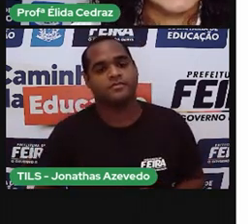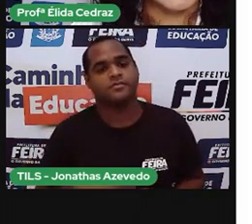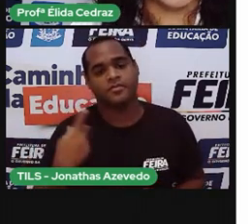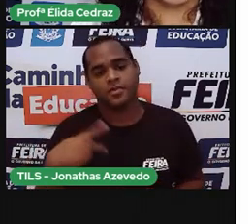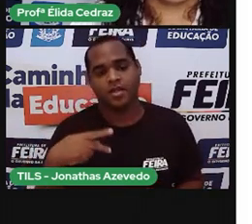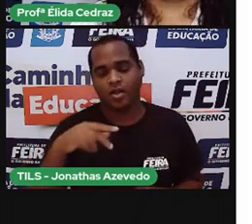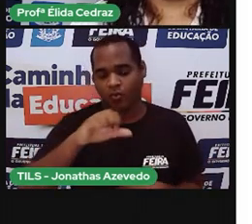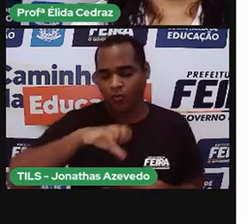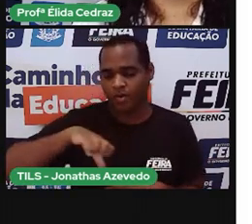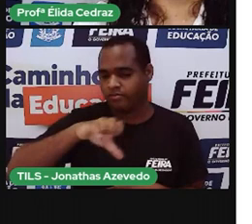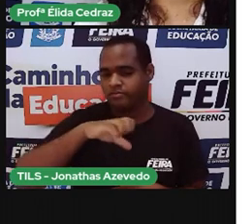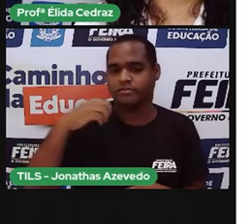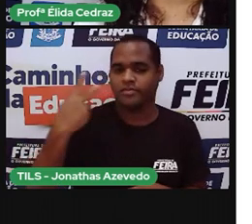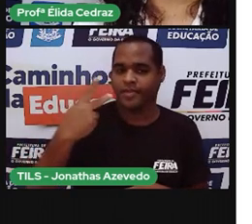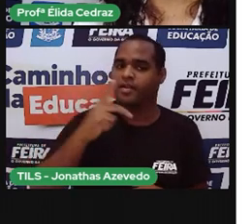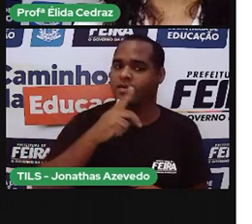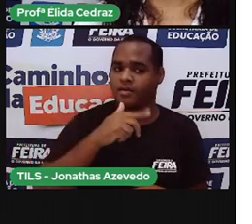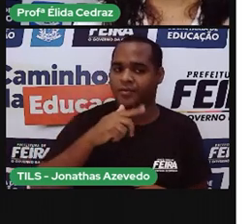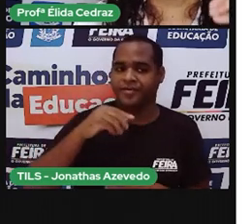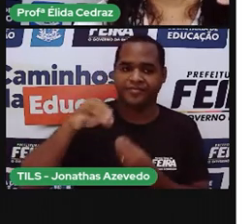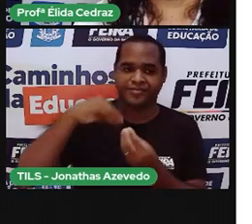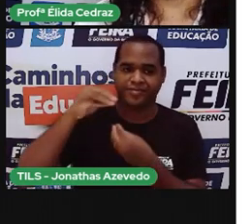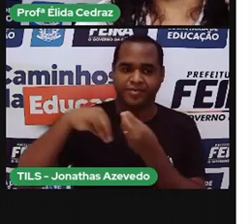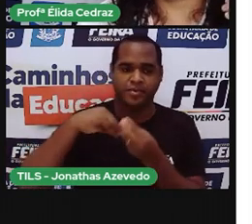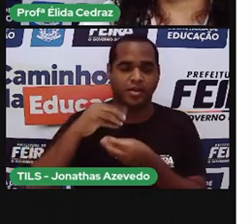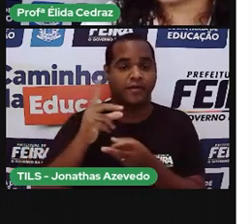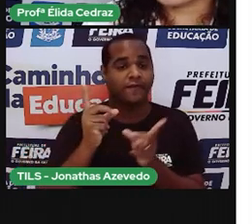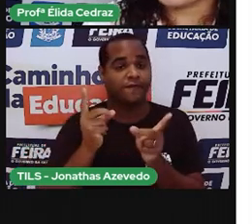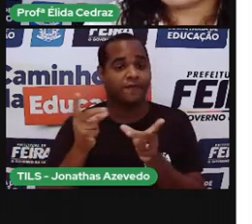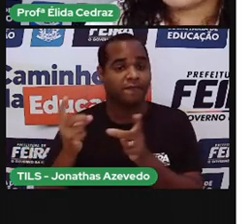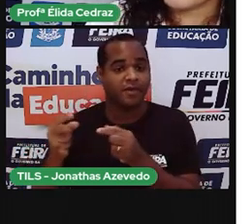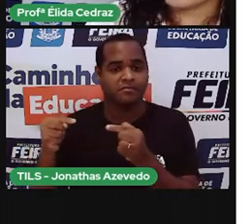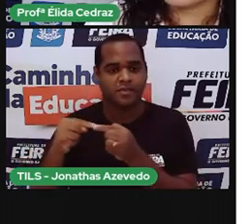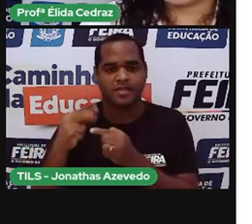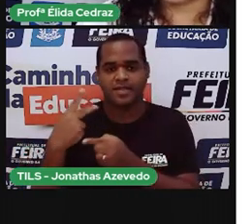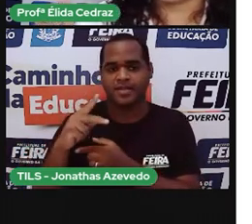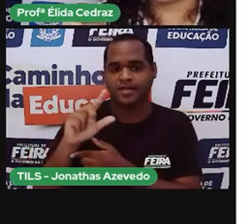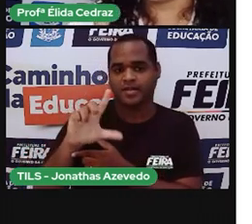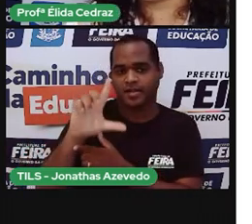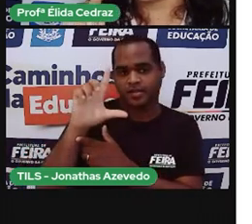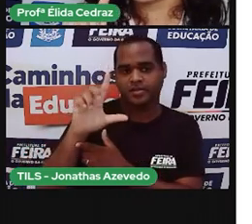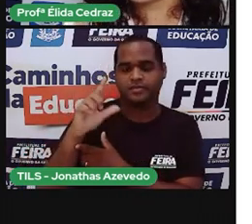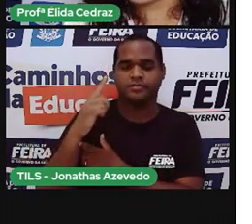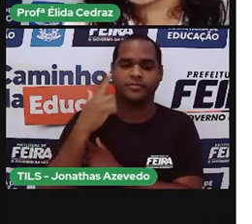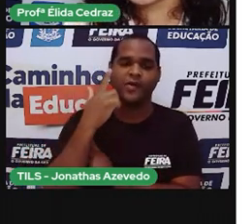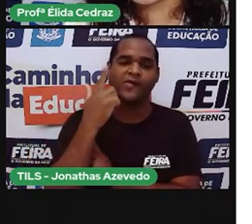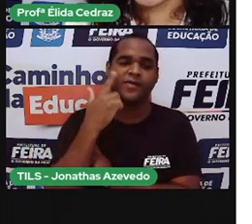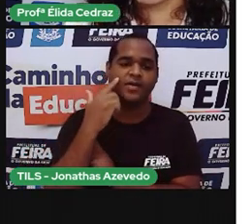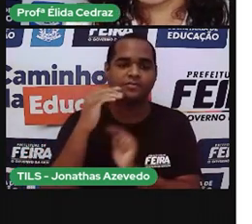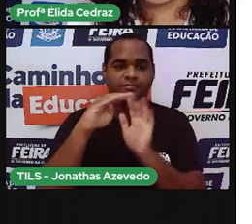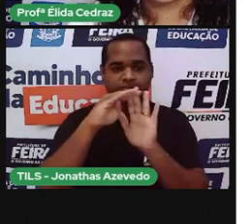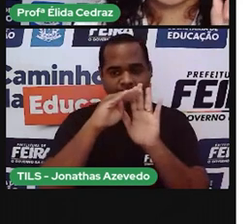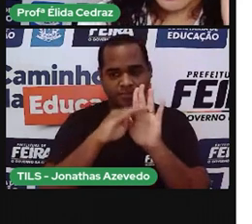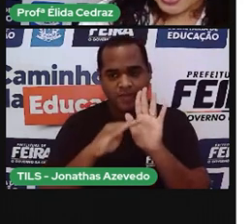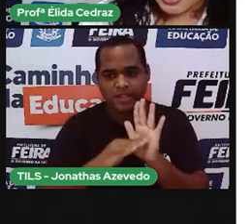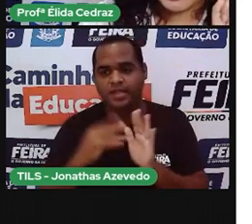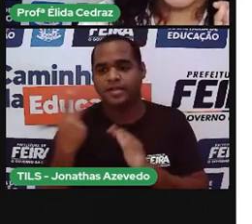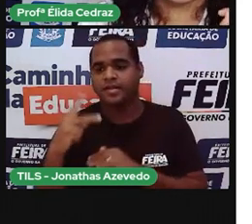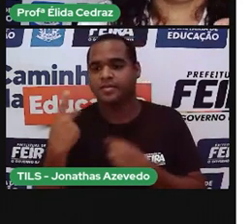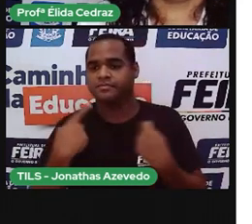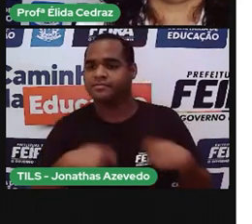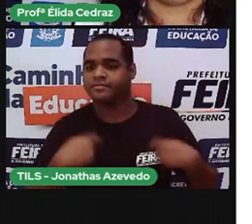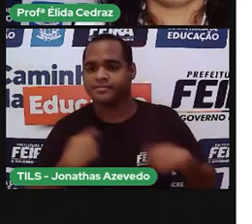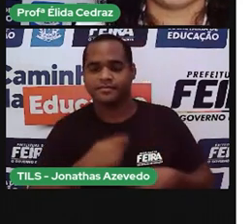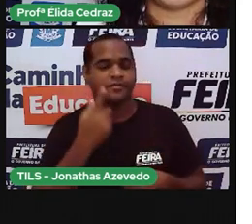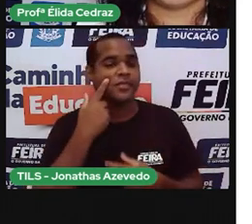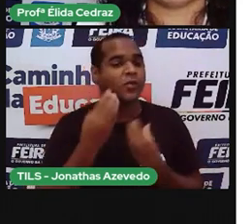é líquido. Então, quais os itens vendidos em litro? Olha lá na listinha de Gabriela e dá